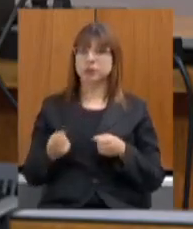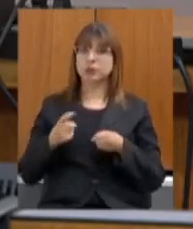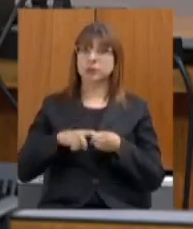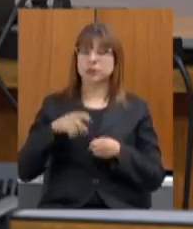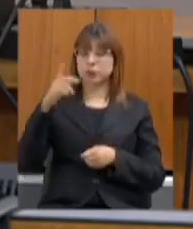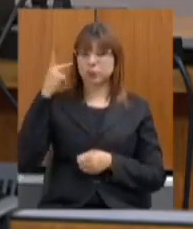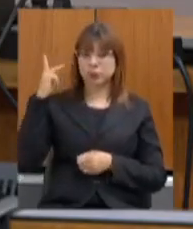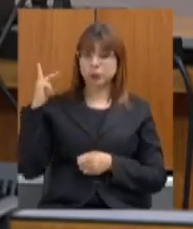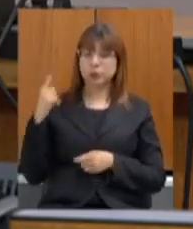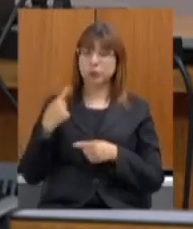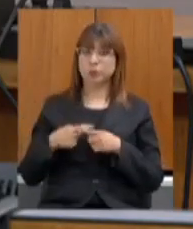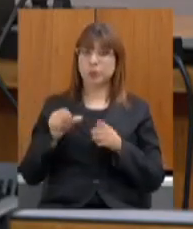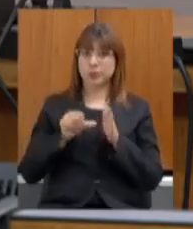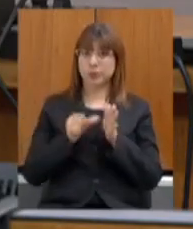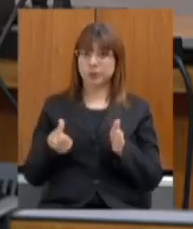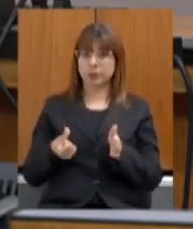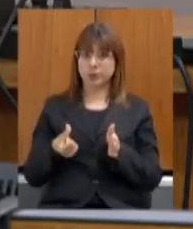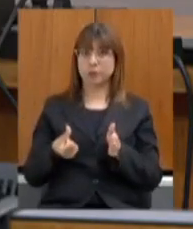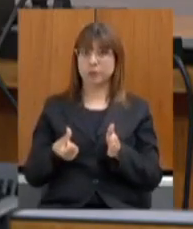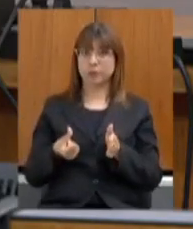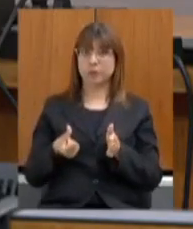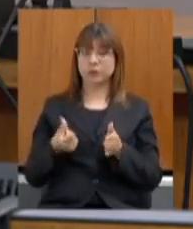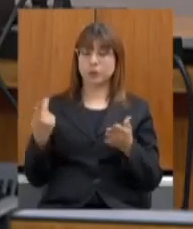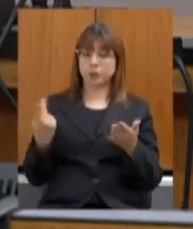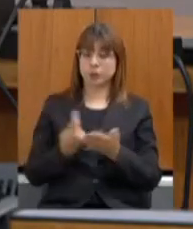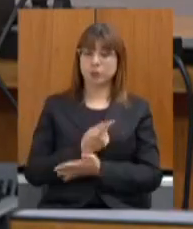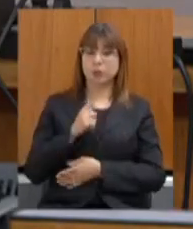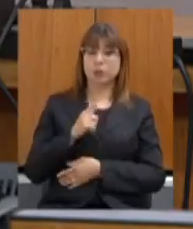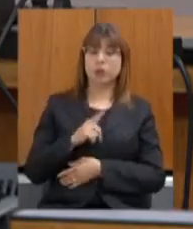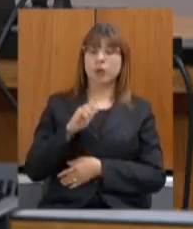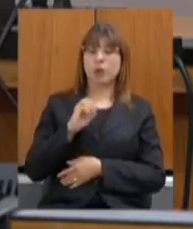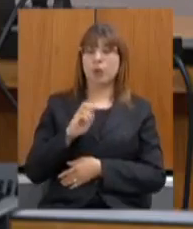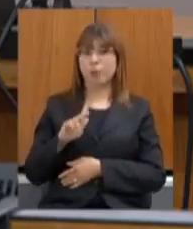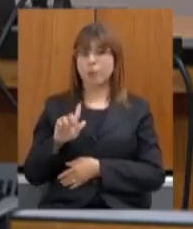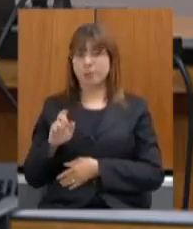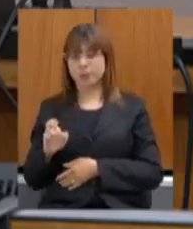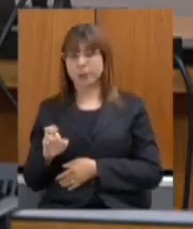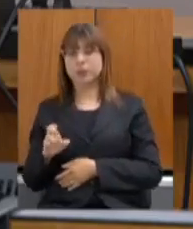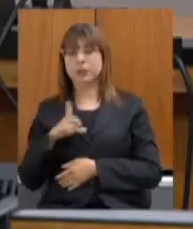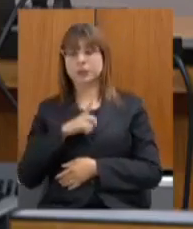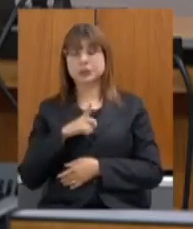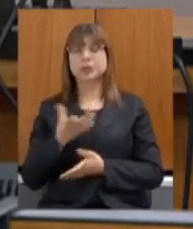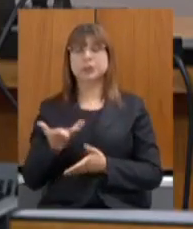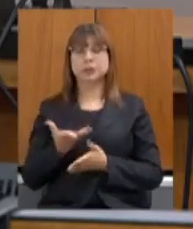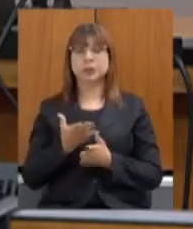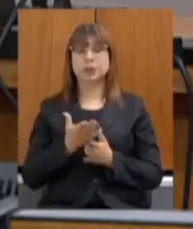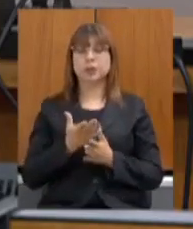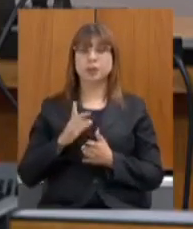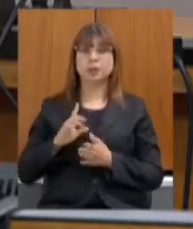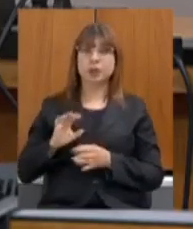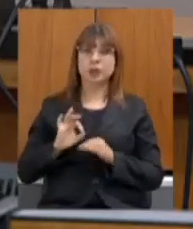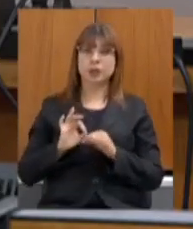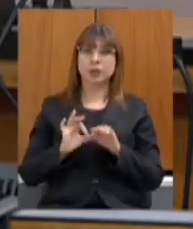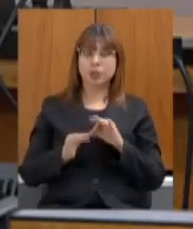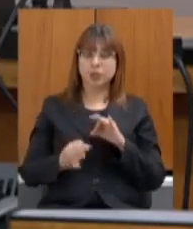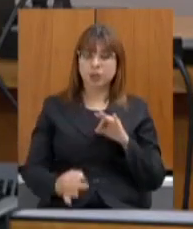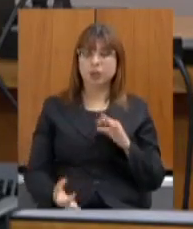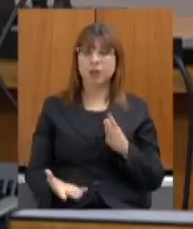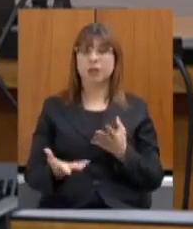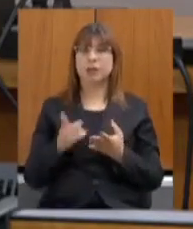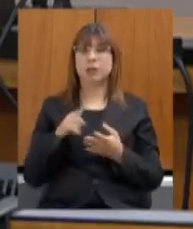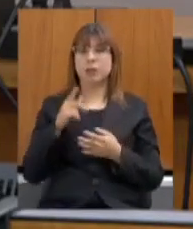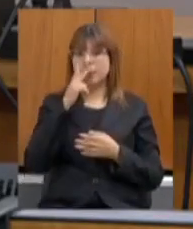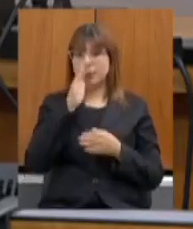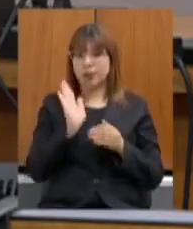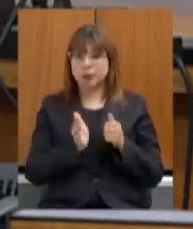porque, na primeira vez que nós vivemos o golpe, nós vivemos um longo período de ditadura civil-militar. Empurraram para debaixo do